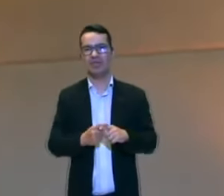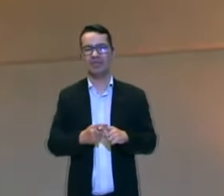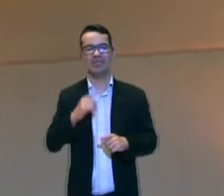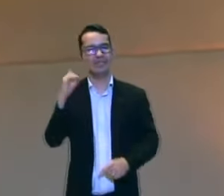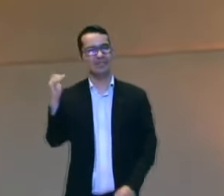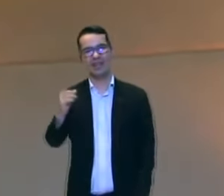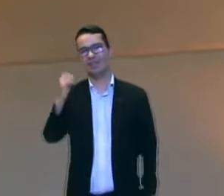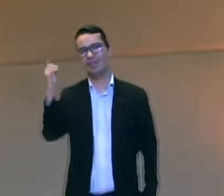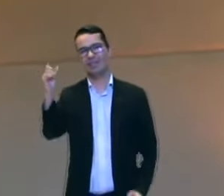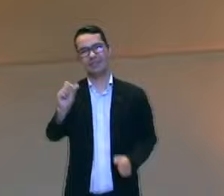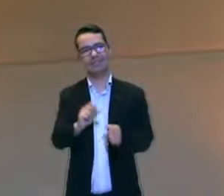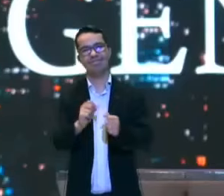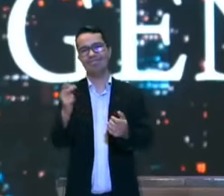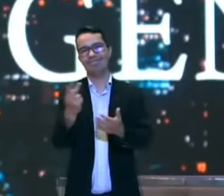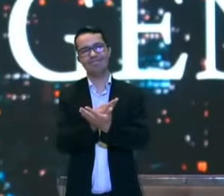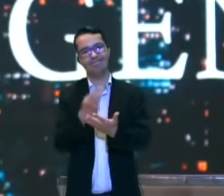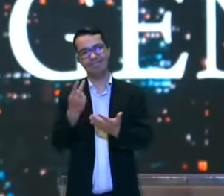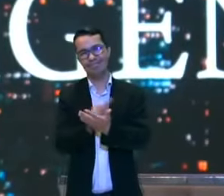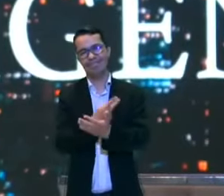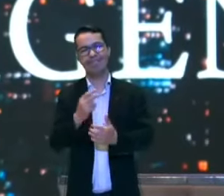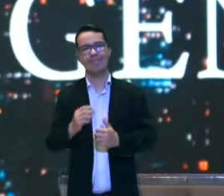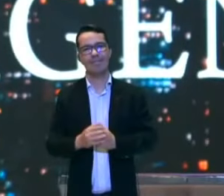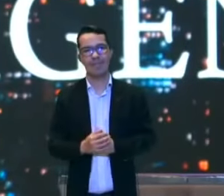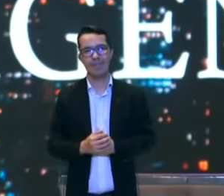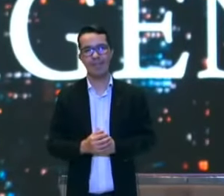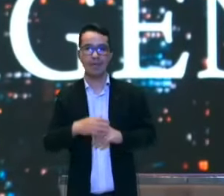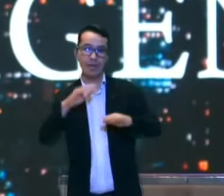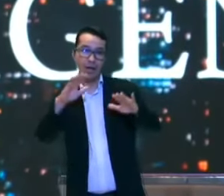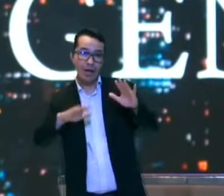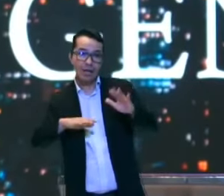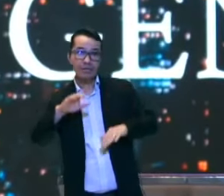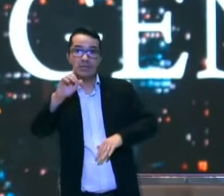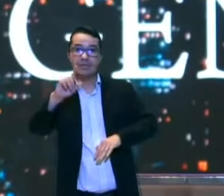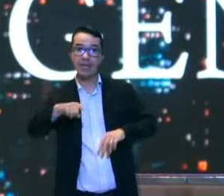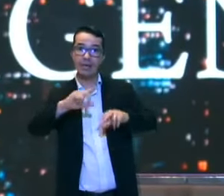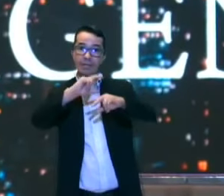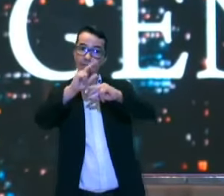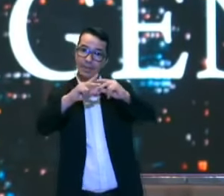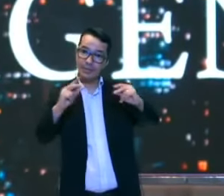Às vezes é um presente que damos para os nossos filhos.